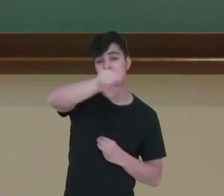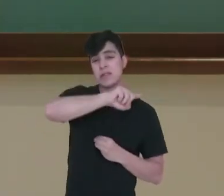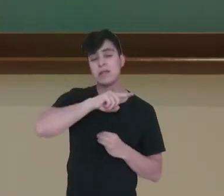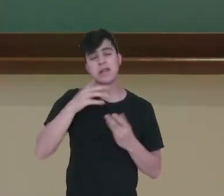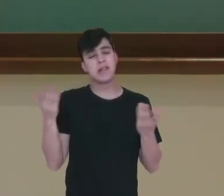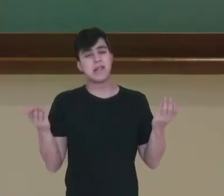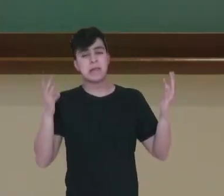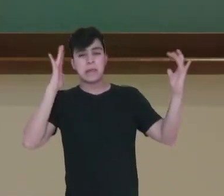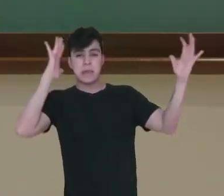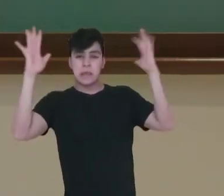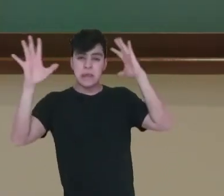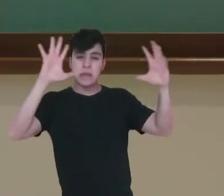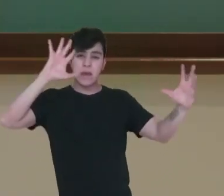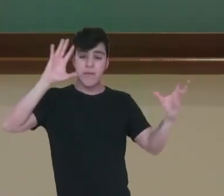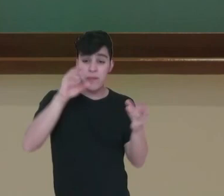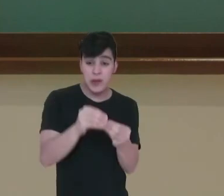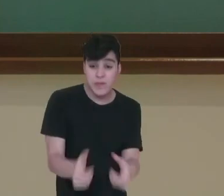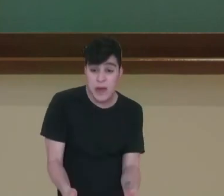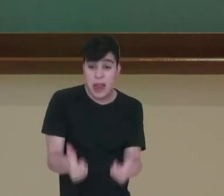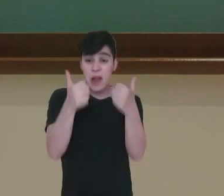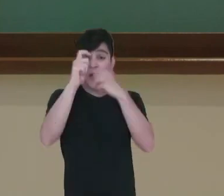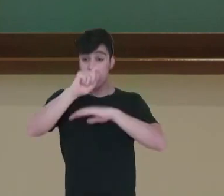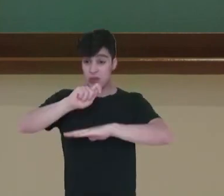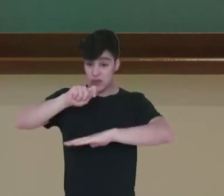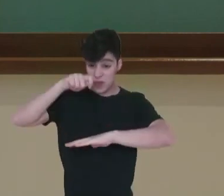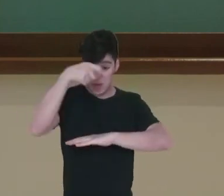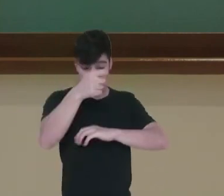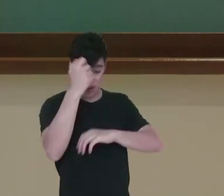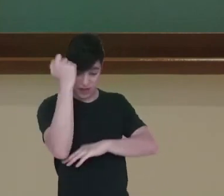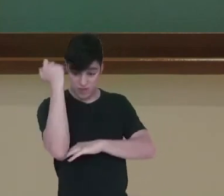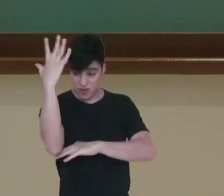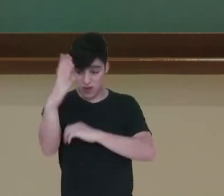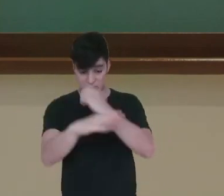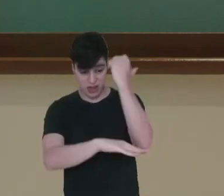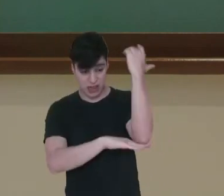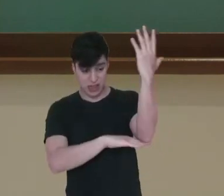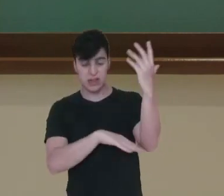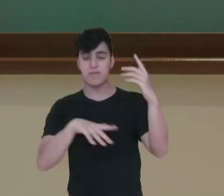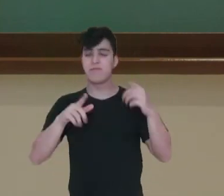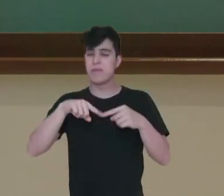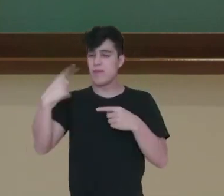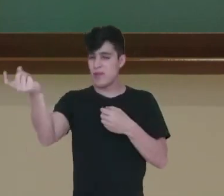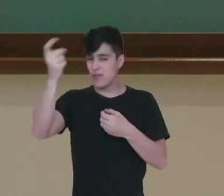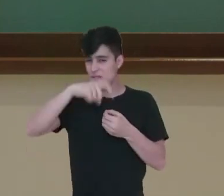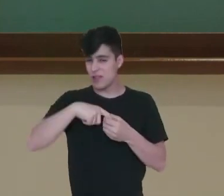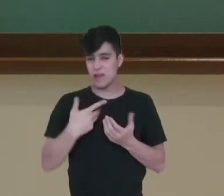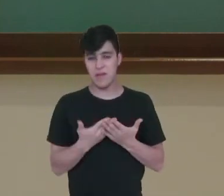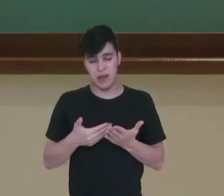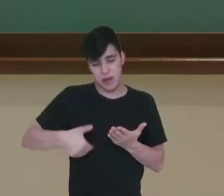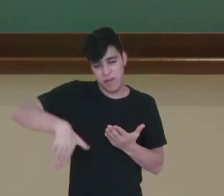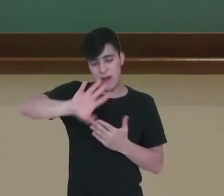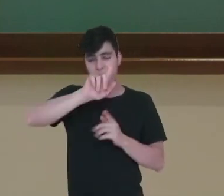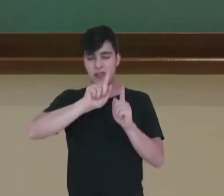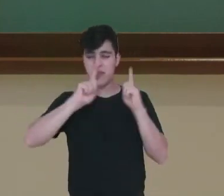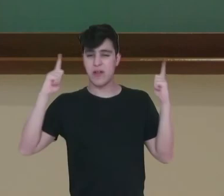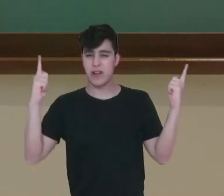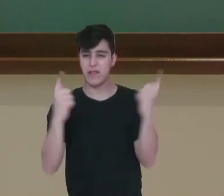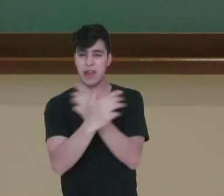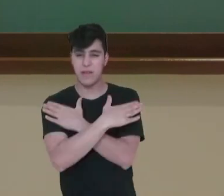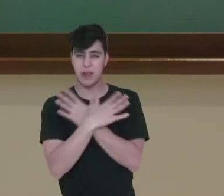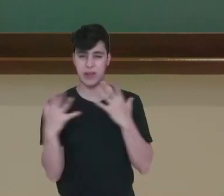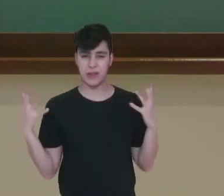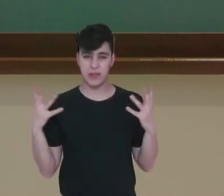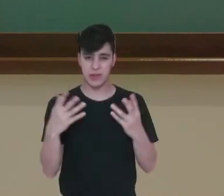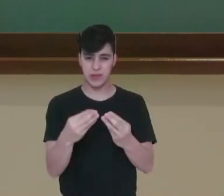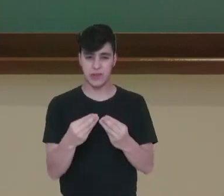vocês tenham entendido um pouquinho melhor essa questão das florestas brasileiras. Voltamos numa próxima aula com mais geografia. Um abraço a todos.